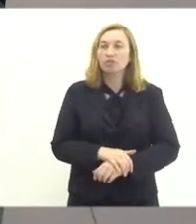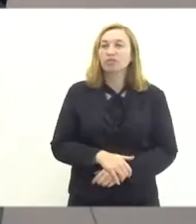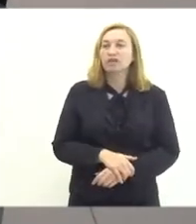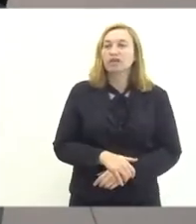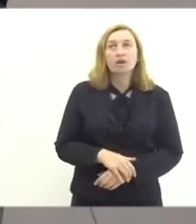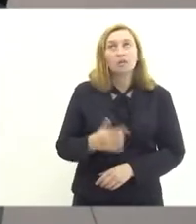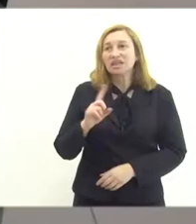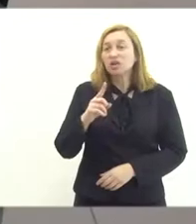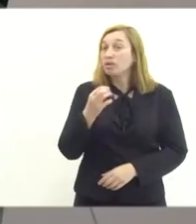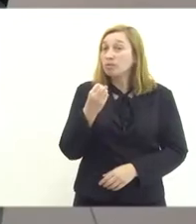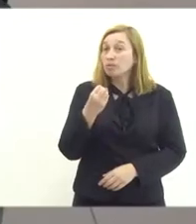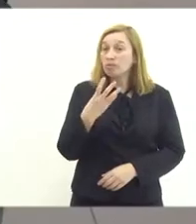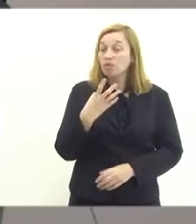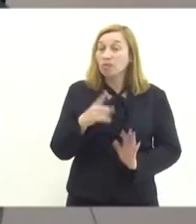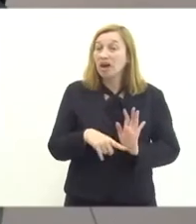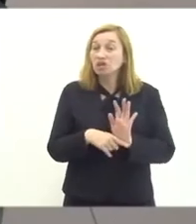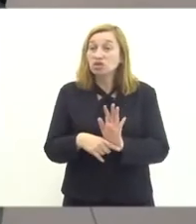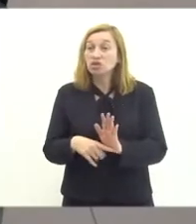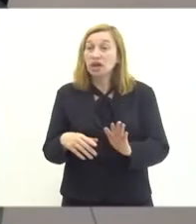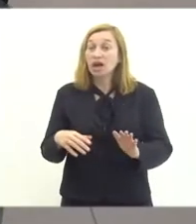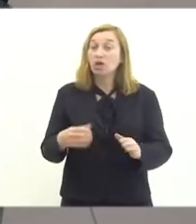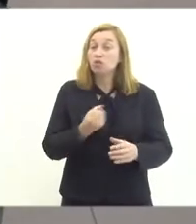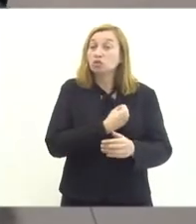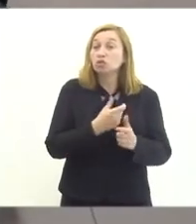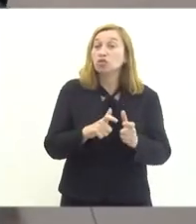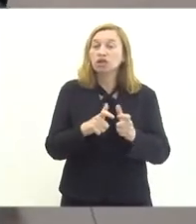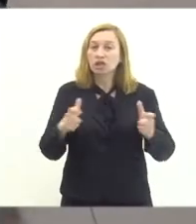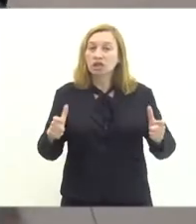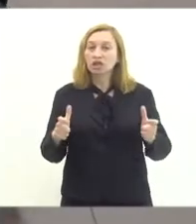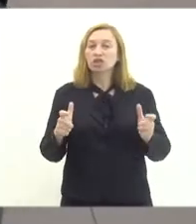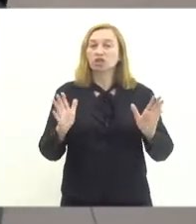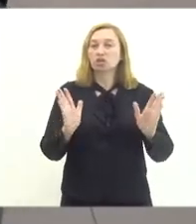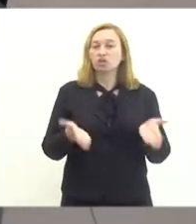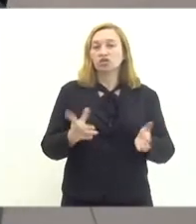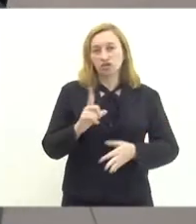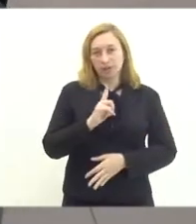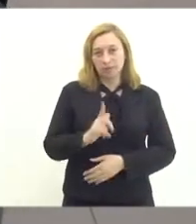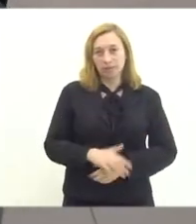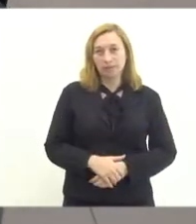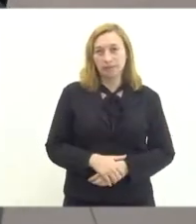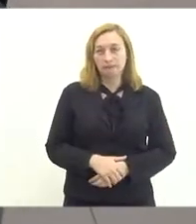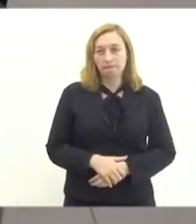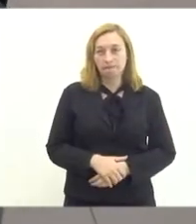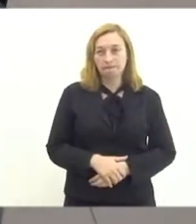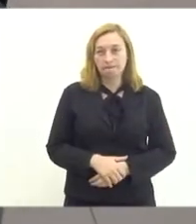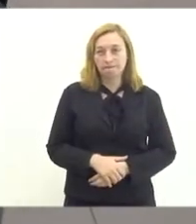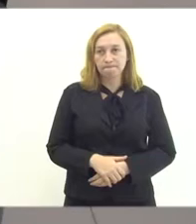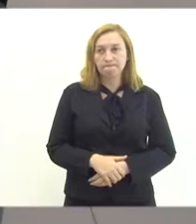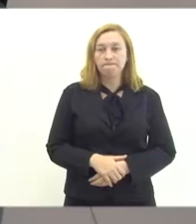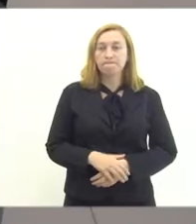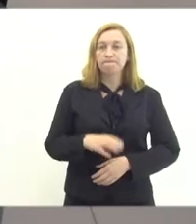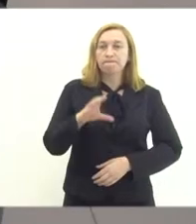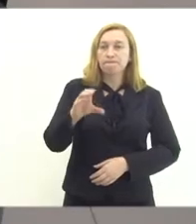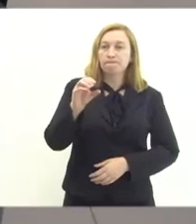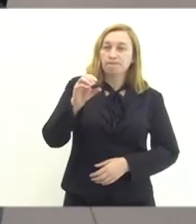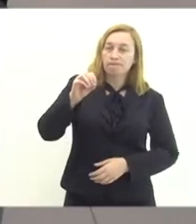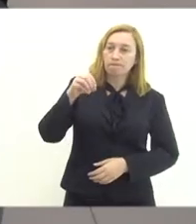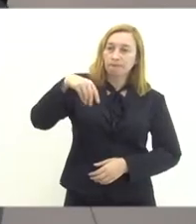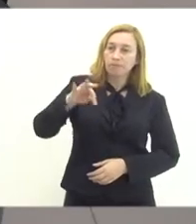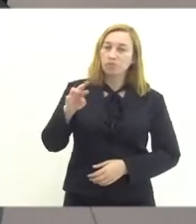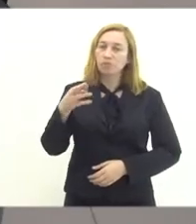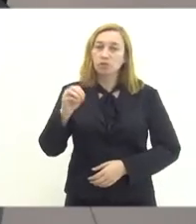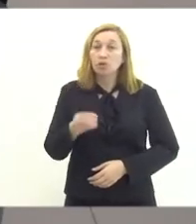ele não é suficiente para atender a demanda hoje existentes a cobertura dos consultórios na rua é